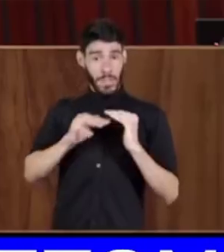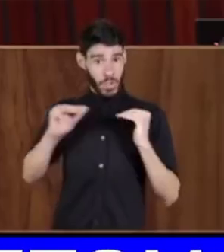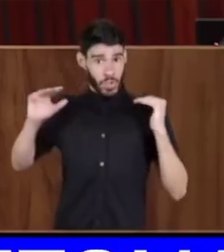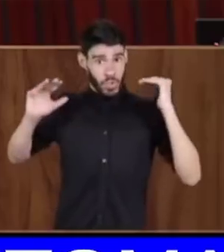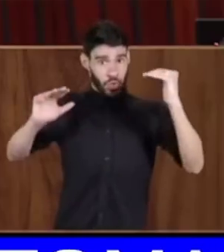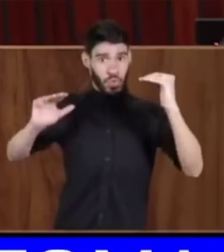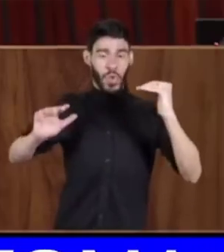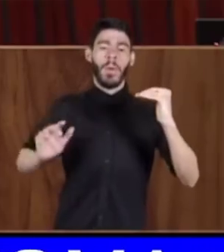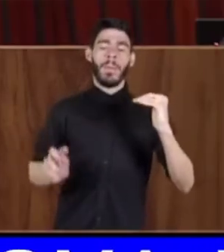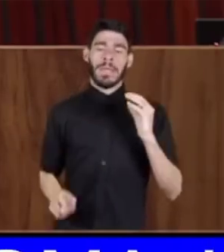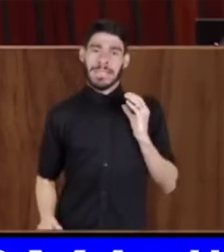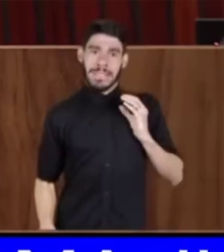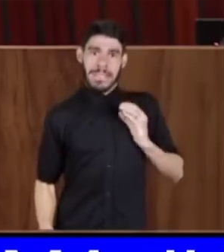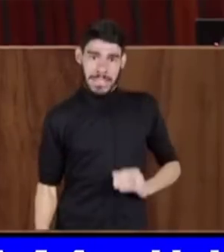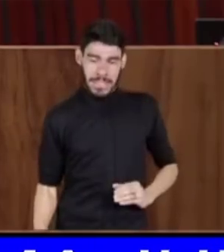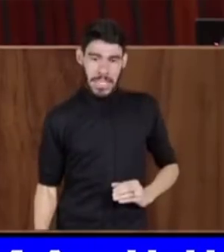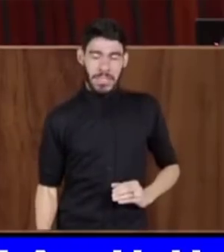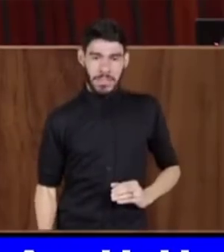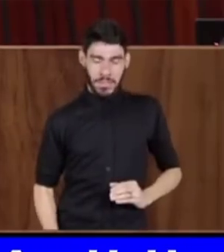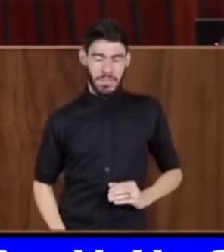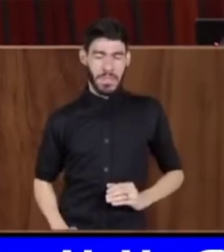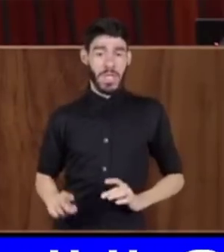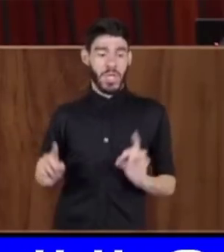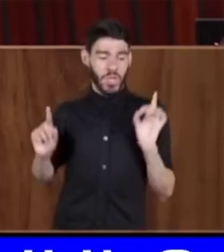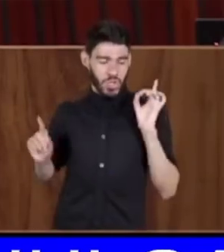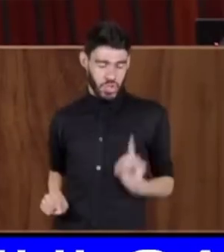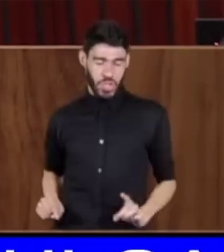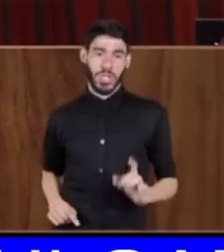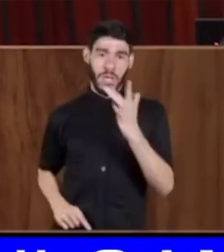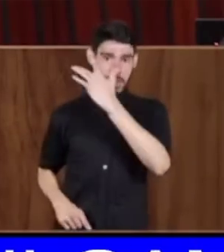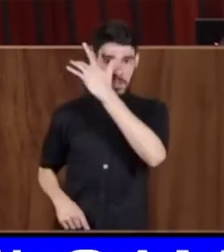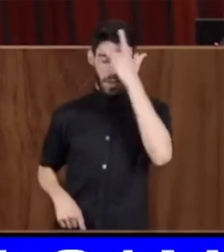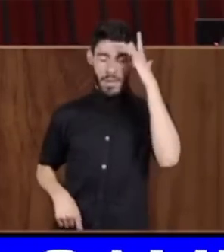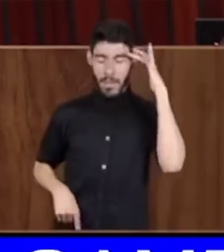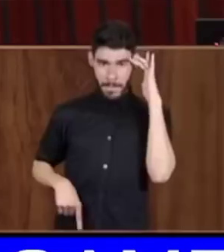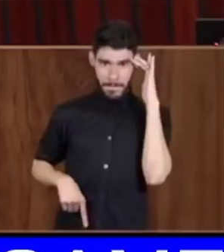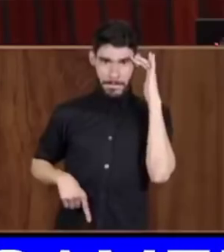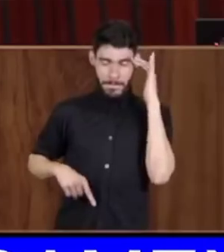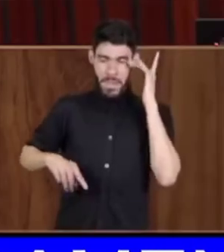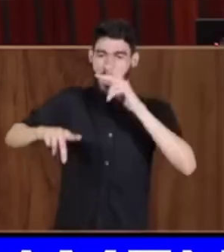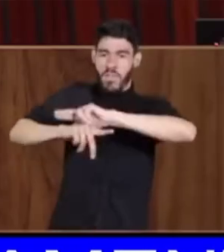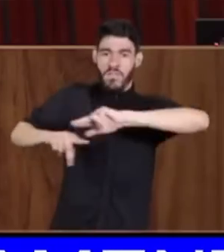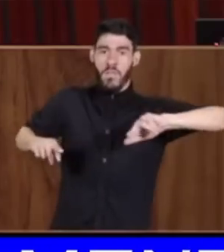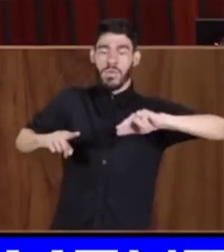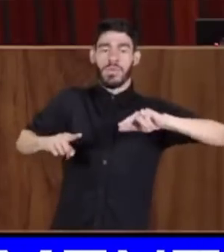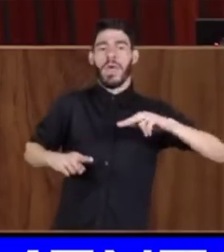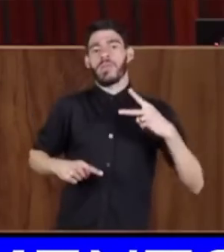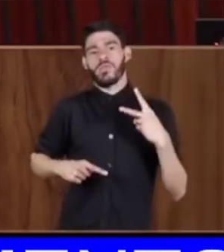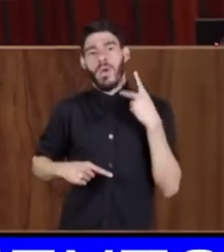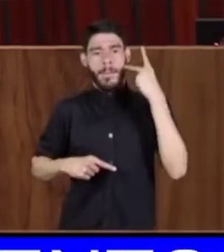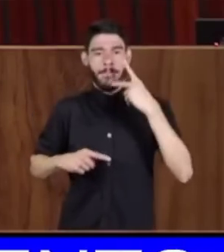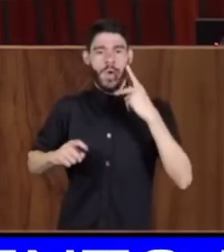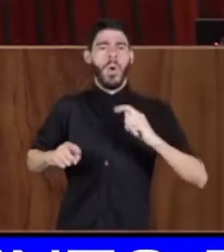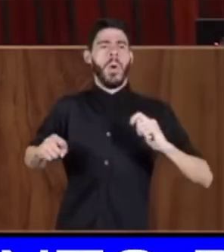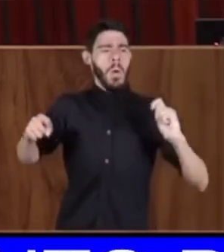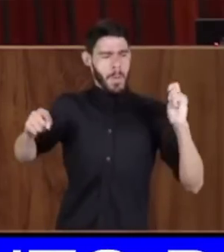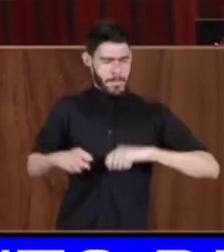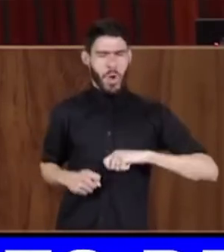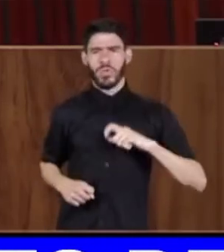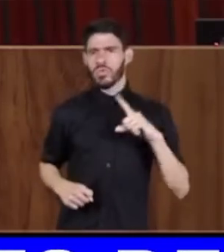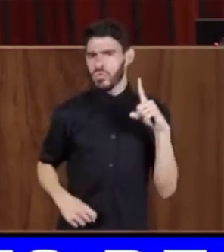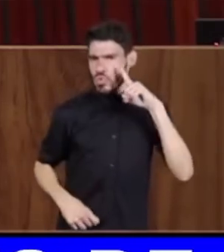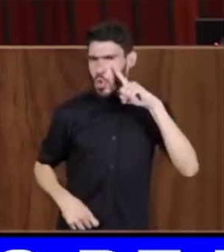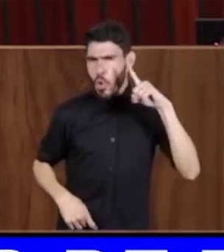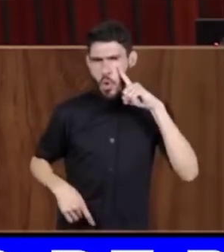Soberania, cidadania, dignidade da pessoa humana e pluralismo político. E possamos diuturnamente